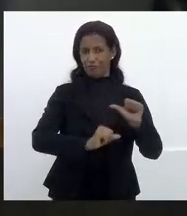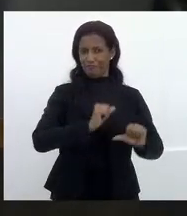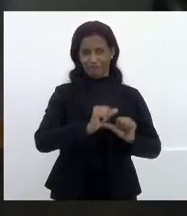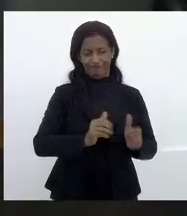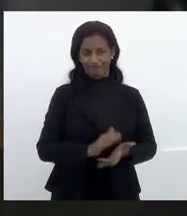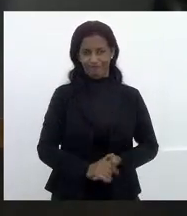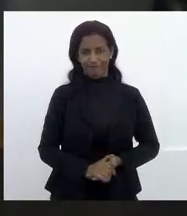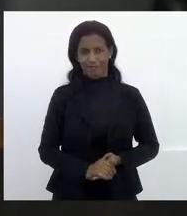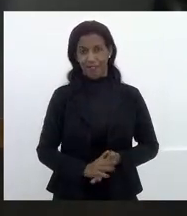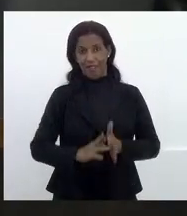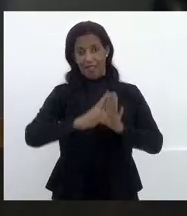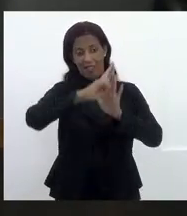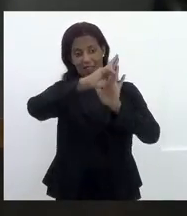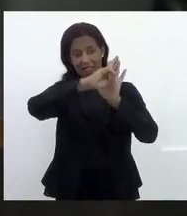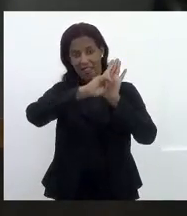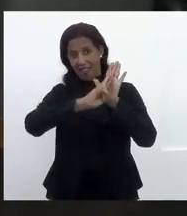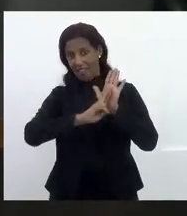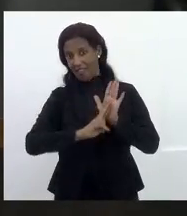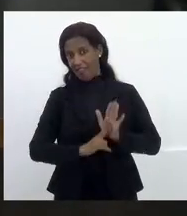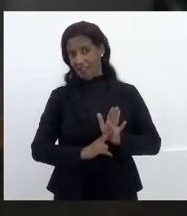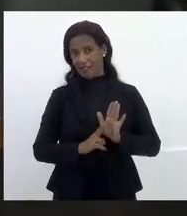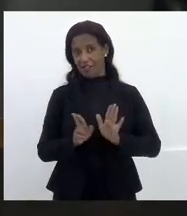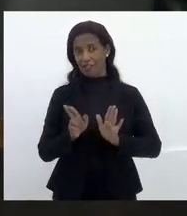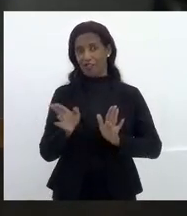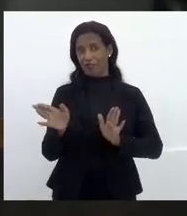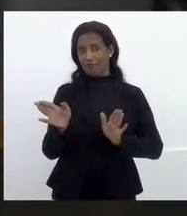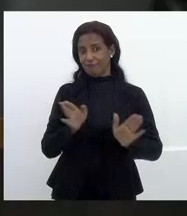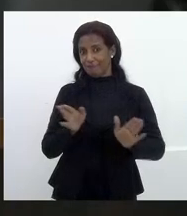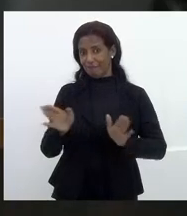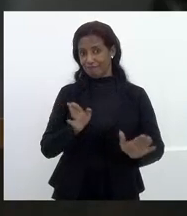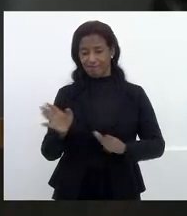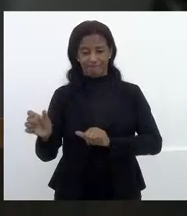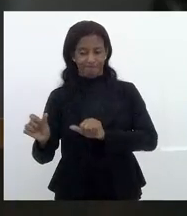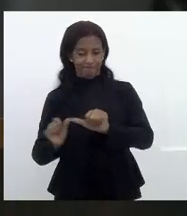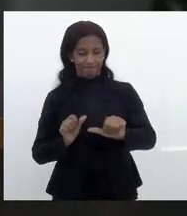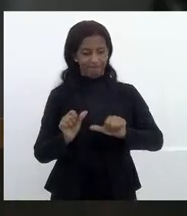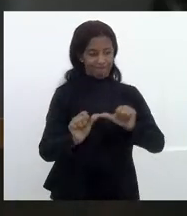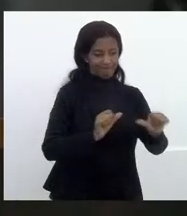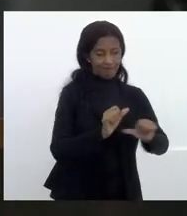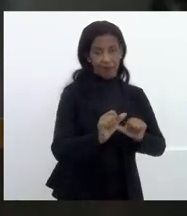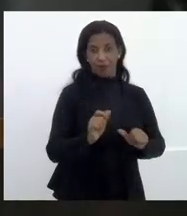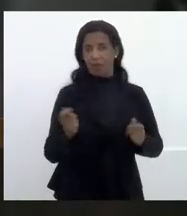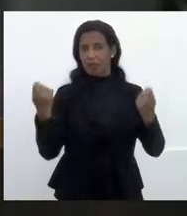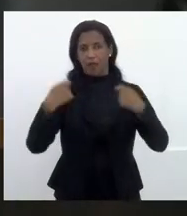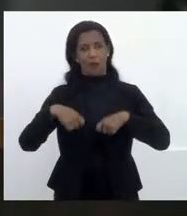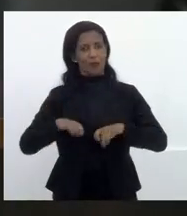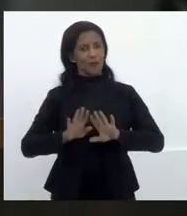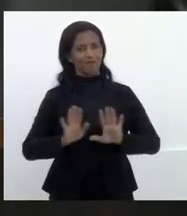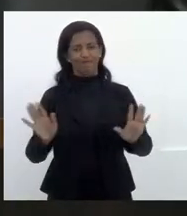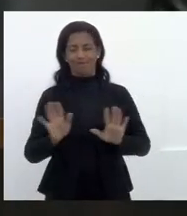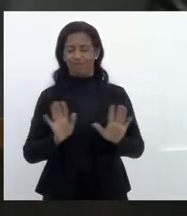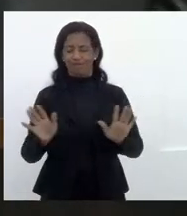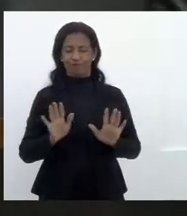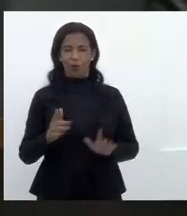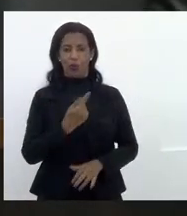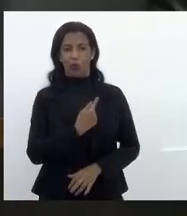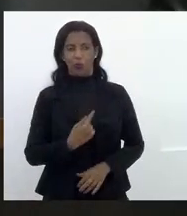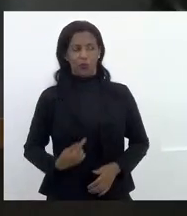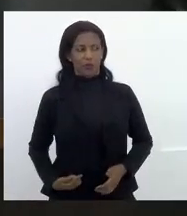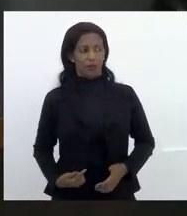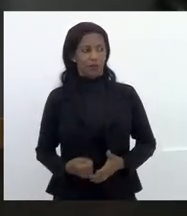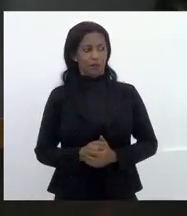agora as regras de transição eu não precisava e o